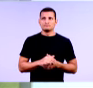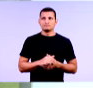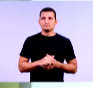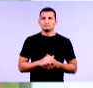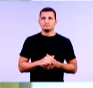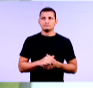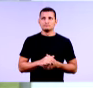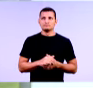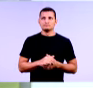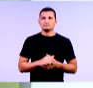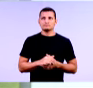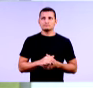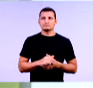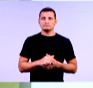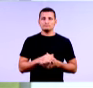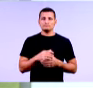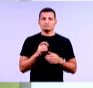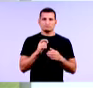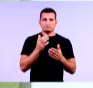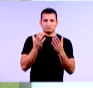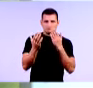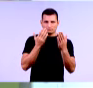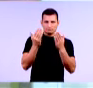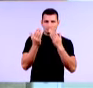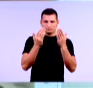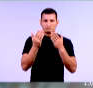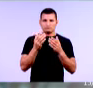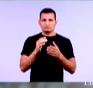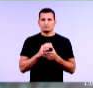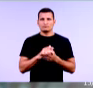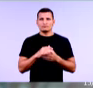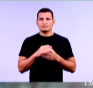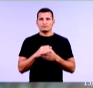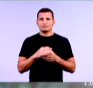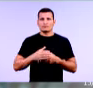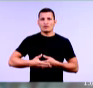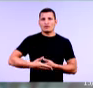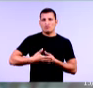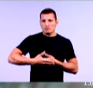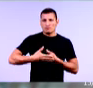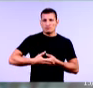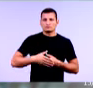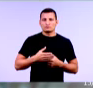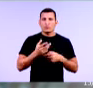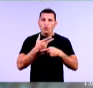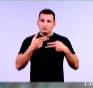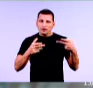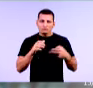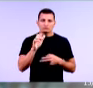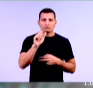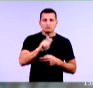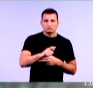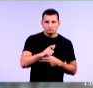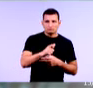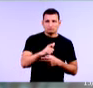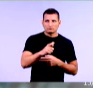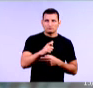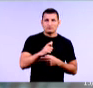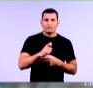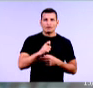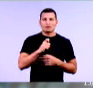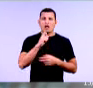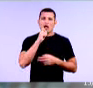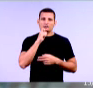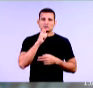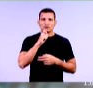Então, fazendo aquela analogia que eu tinha comentado com vocês, olha, quando o bebê segura um objeto, né? Quando ele coloca o mesmo